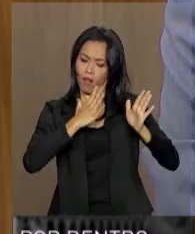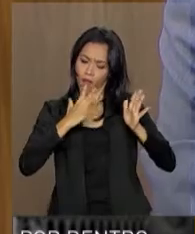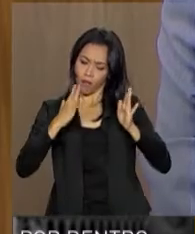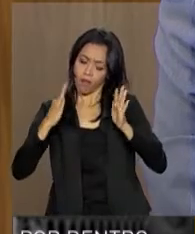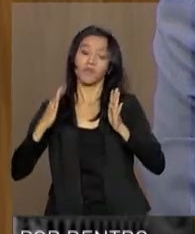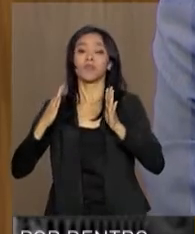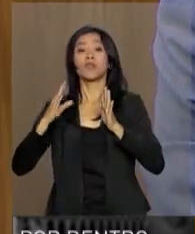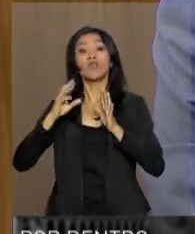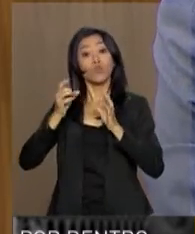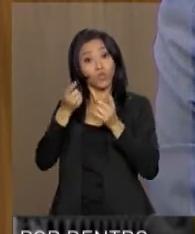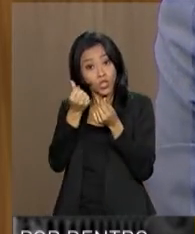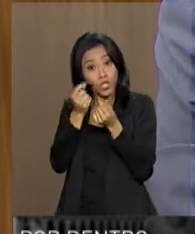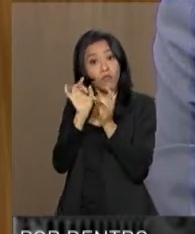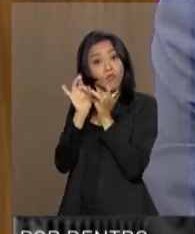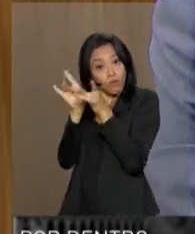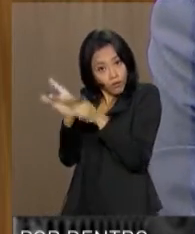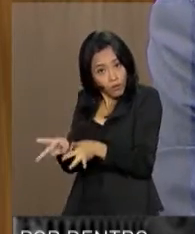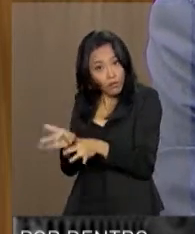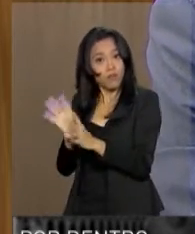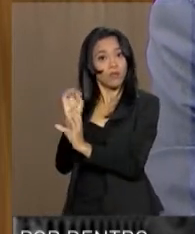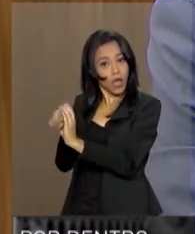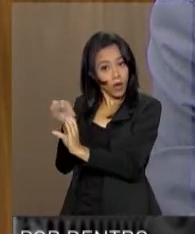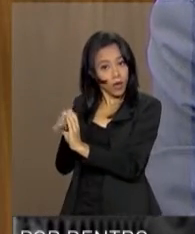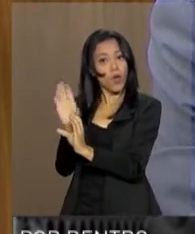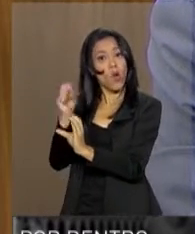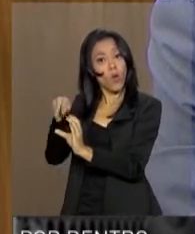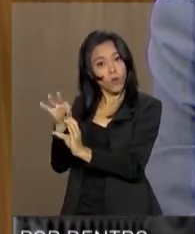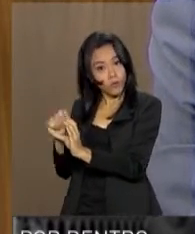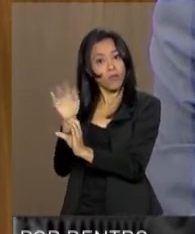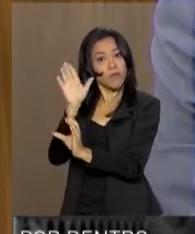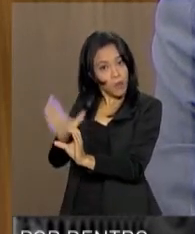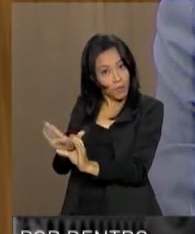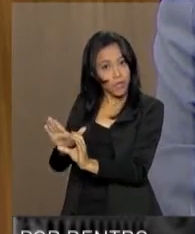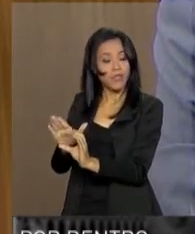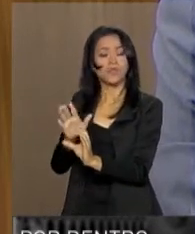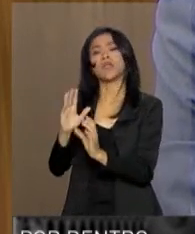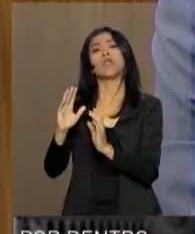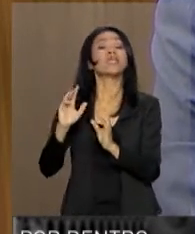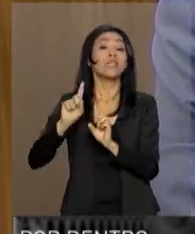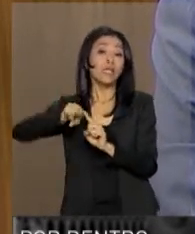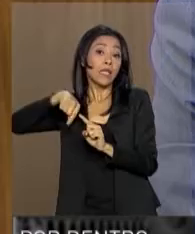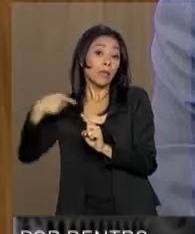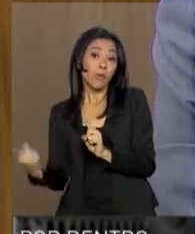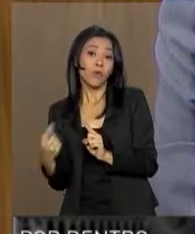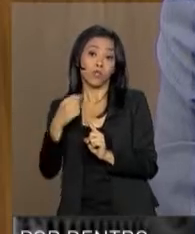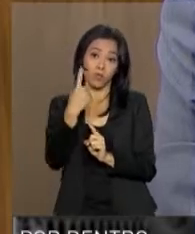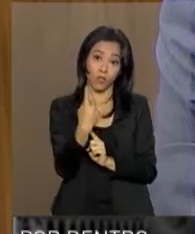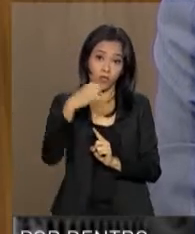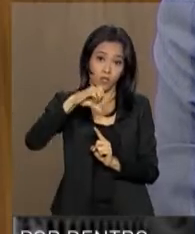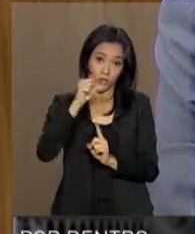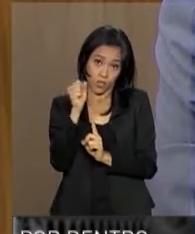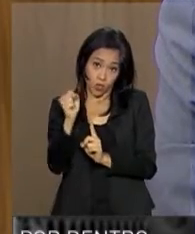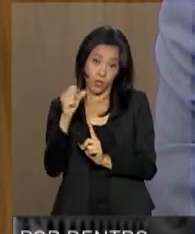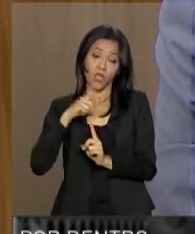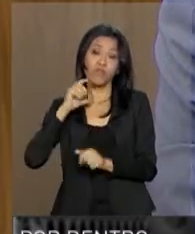foi sacado então ele permanece a partir de 88 houve uma mudança em que a ce deixou de ter contas